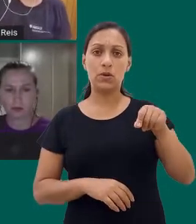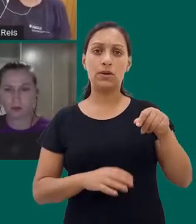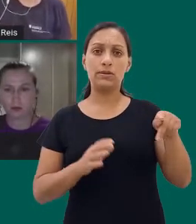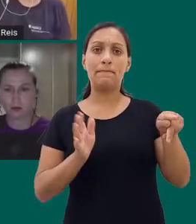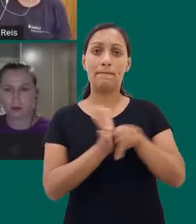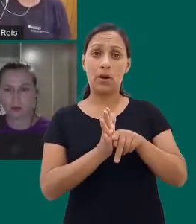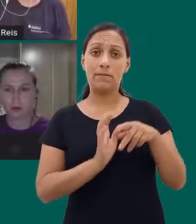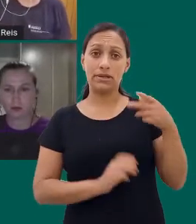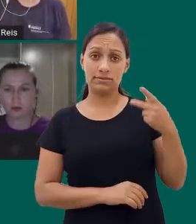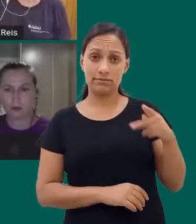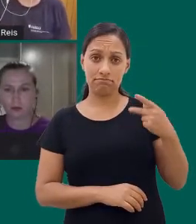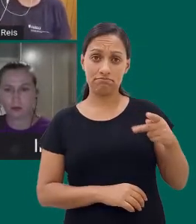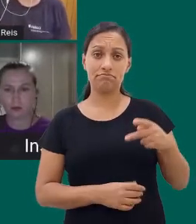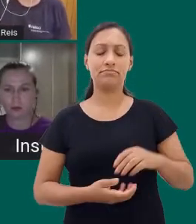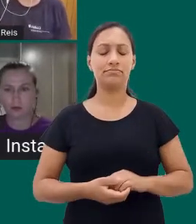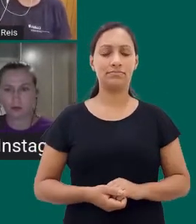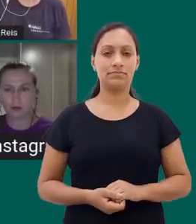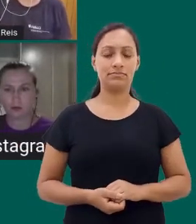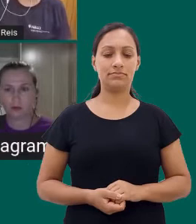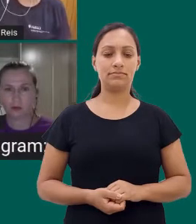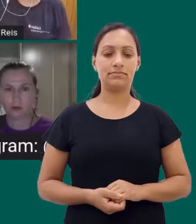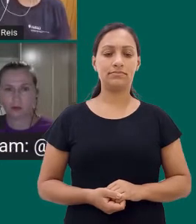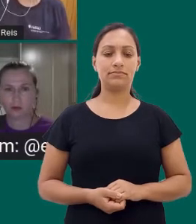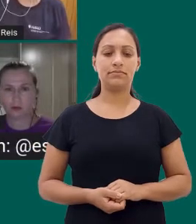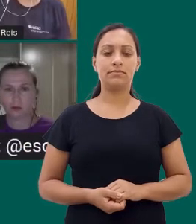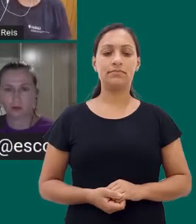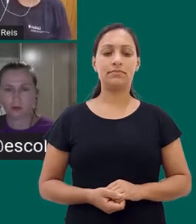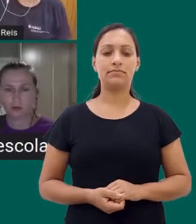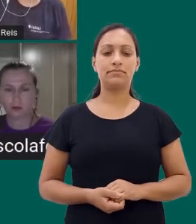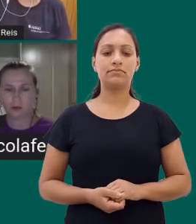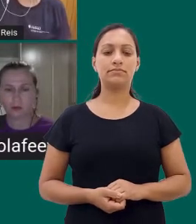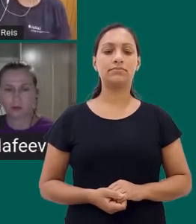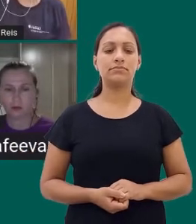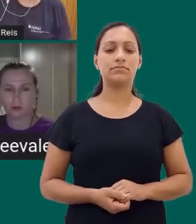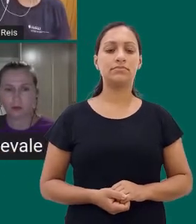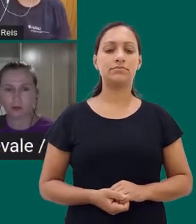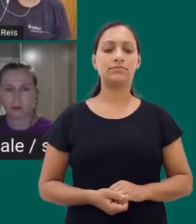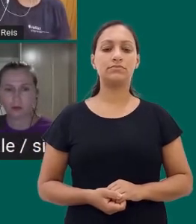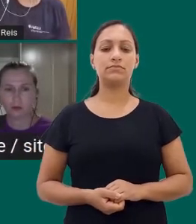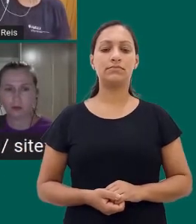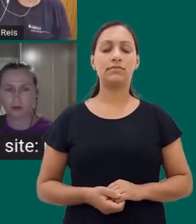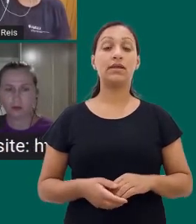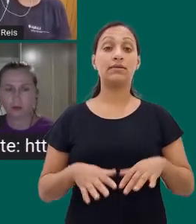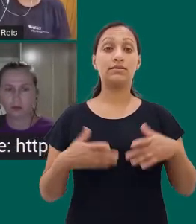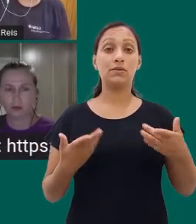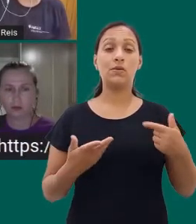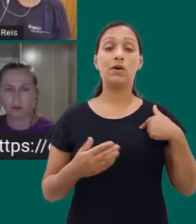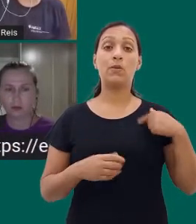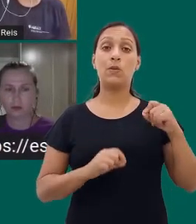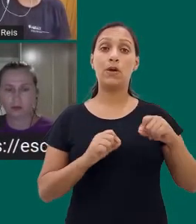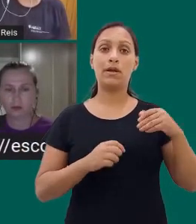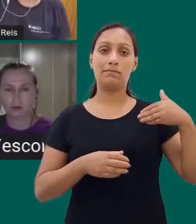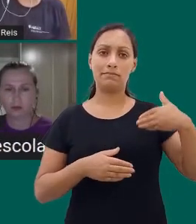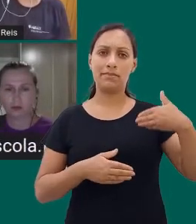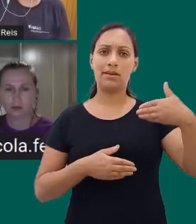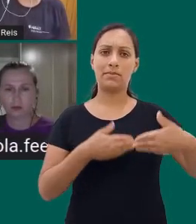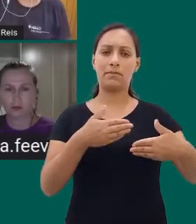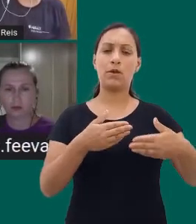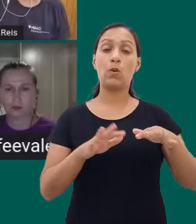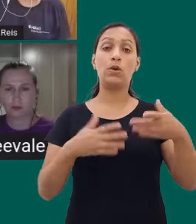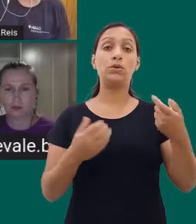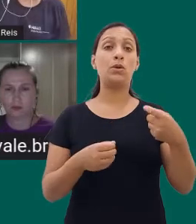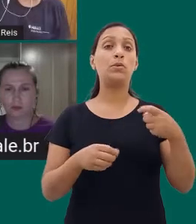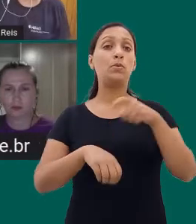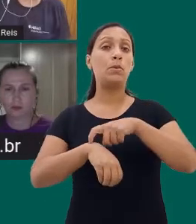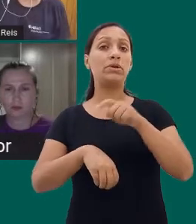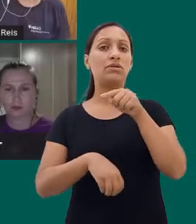né? E é uma certeza de que, no fim das contas, quando eles chegarem lá no momento da graduação e